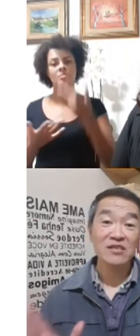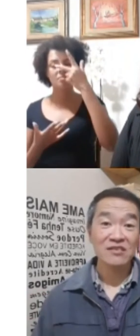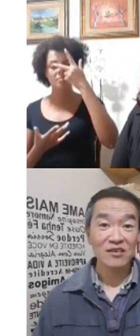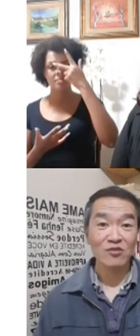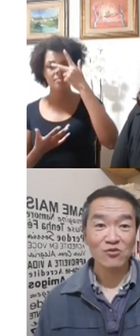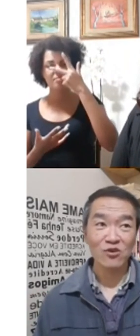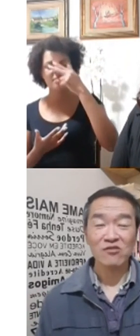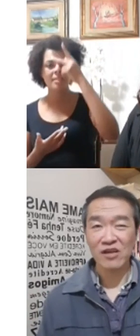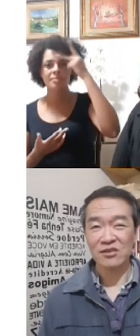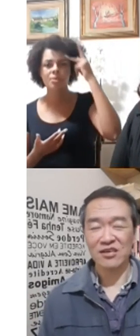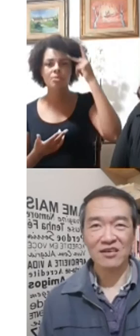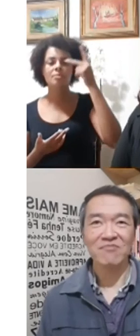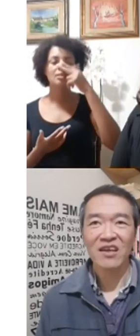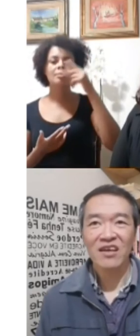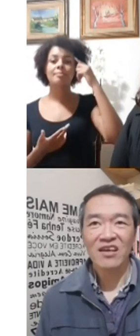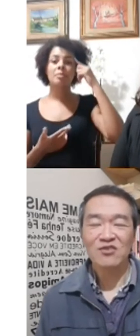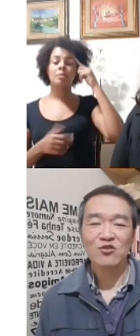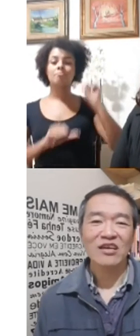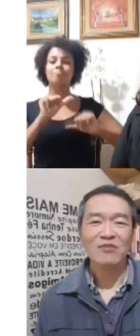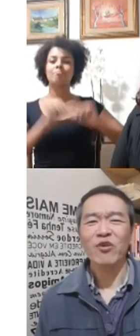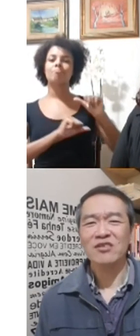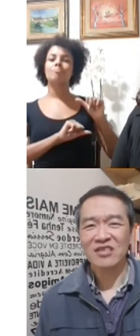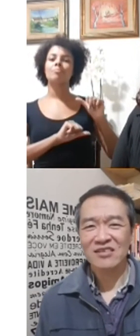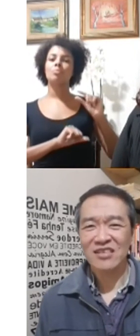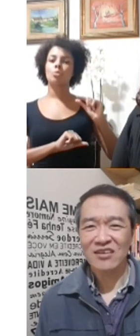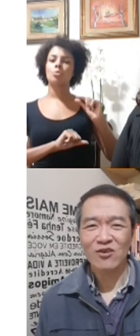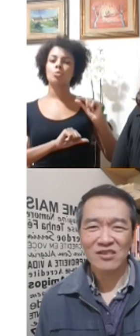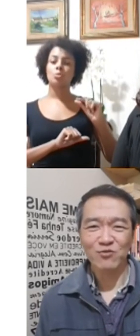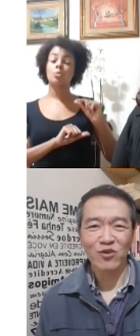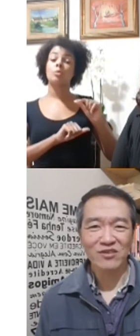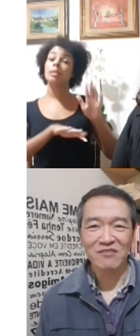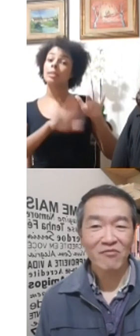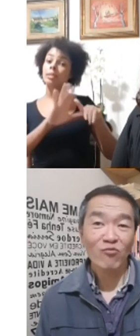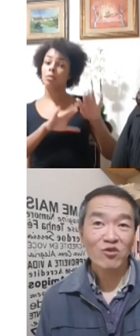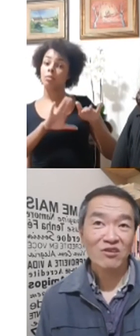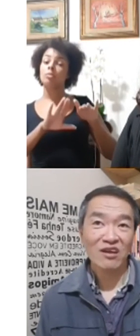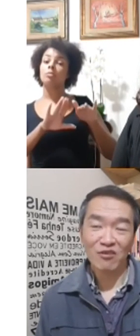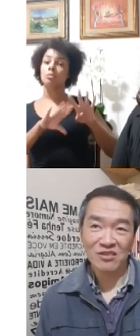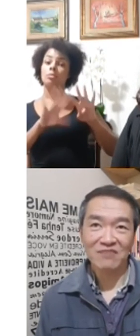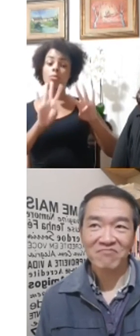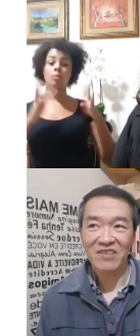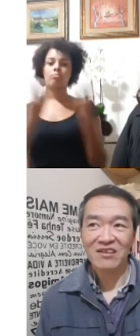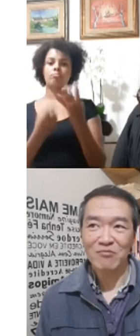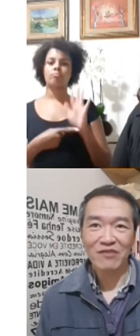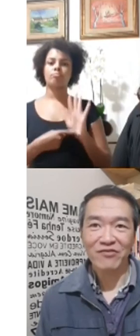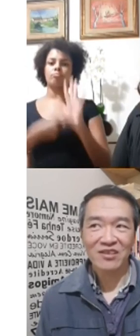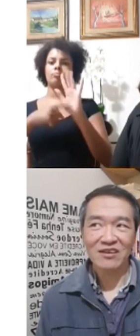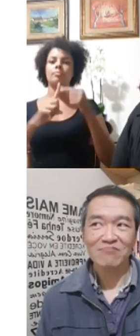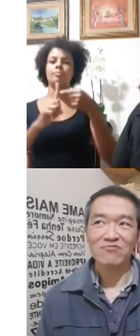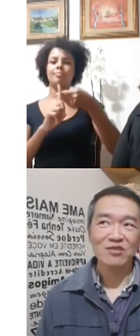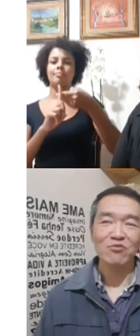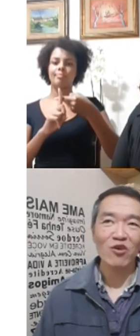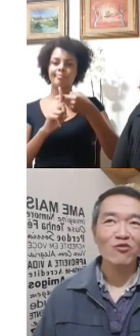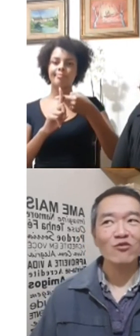tá repensando as coisas. Eu acho que isso daí pode trazer coisas boas, né? Muita coisa na minha